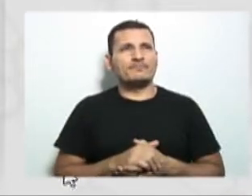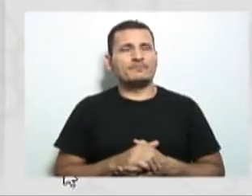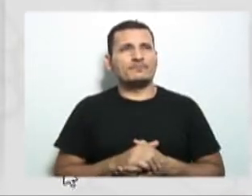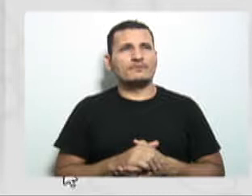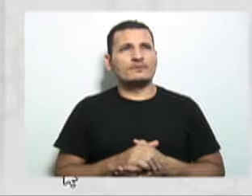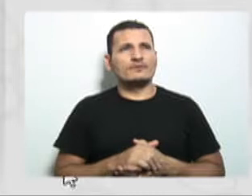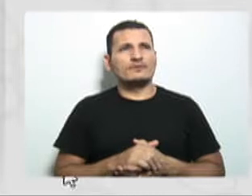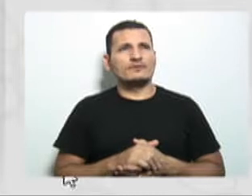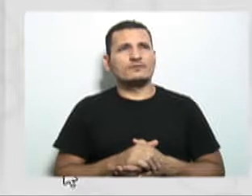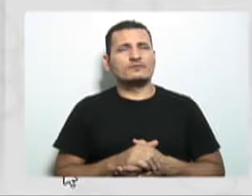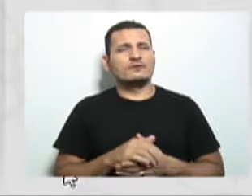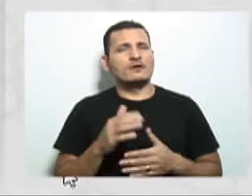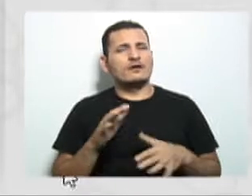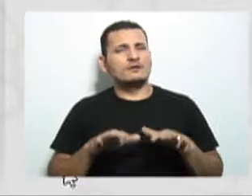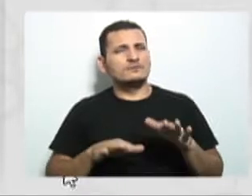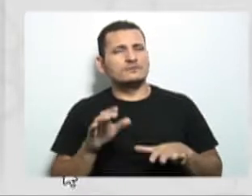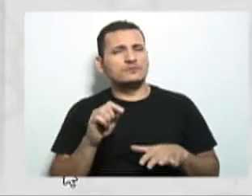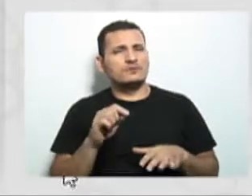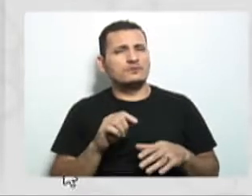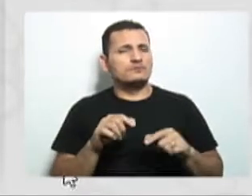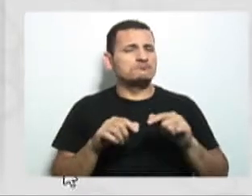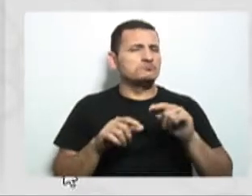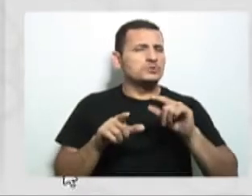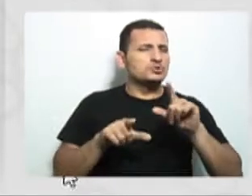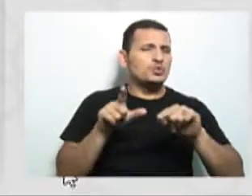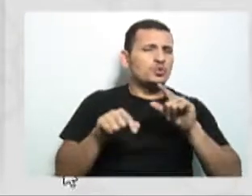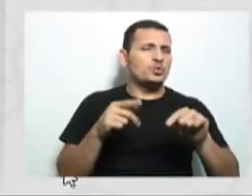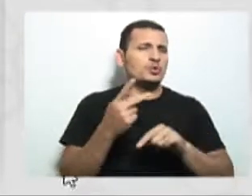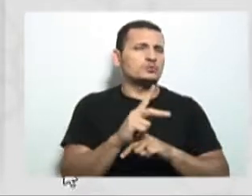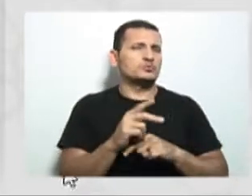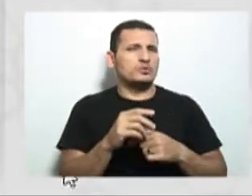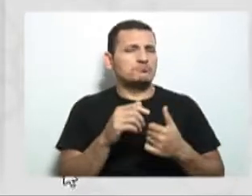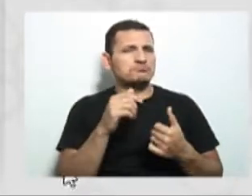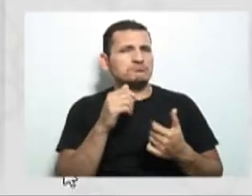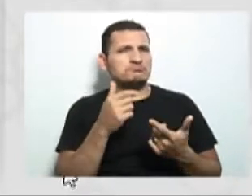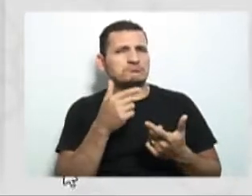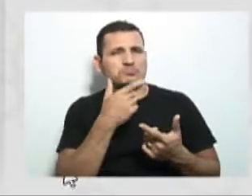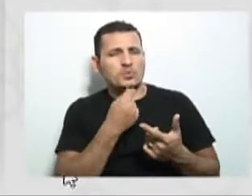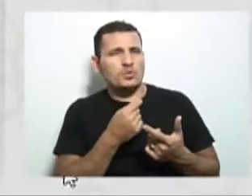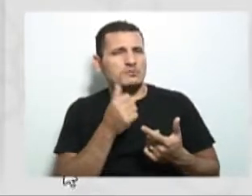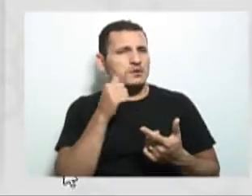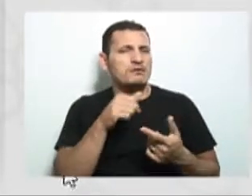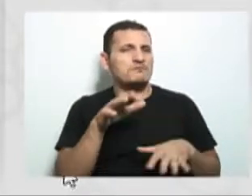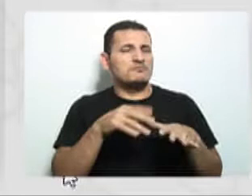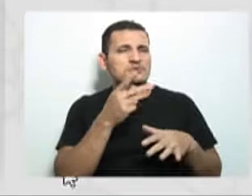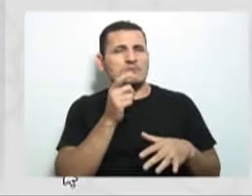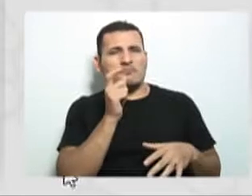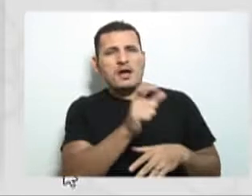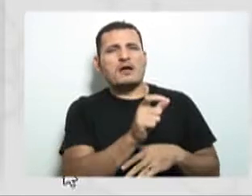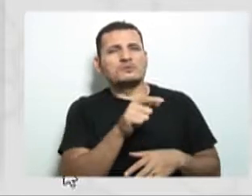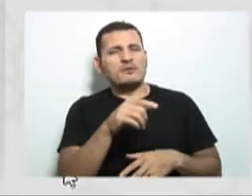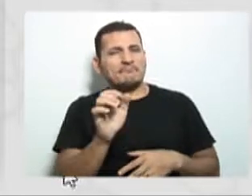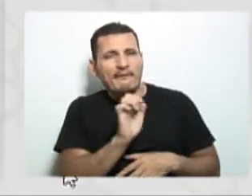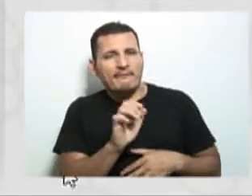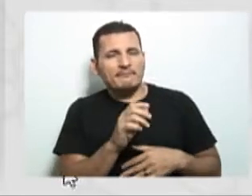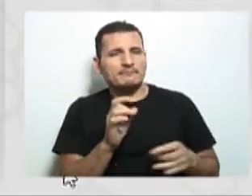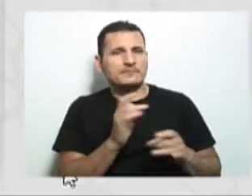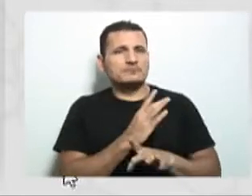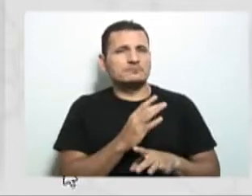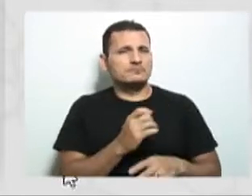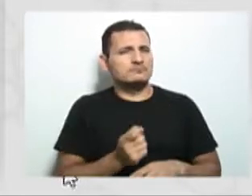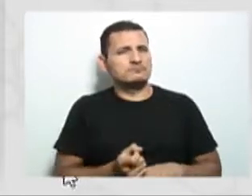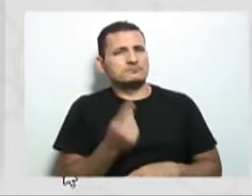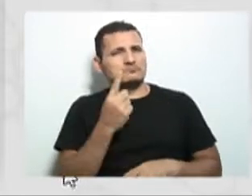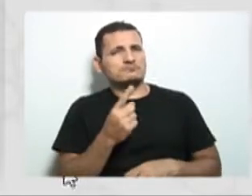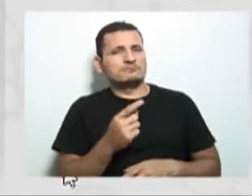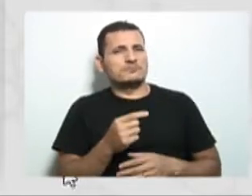Pasme, às vezes a opção sexual, vai ficar falando, você não sabe negociar não porque você é gay. Pronto, falou, que isso? Que absurdo. É